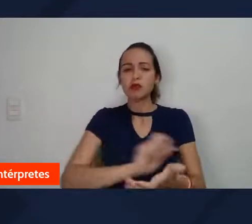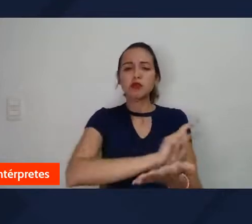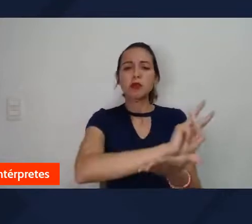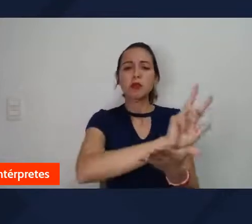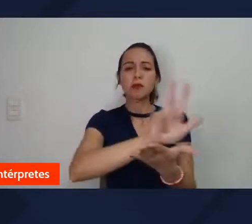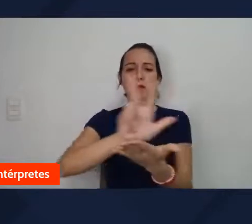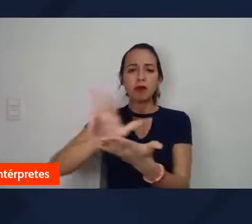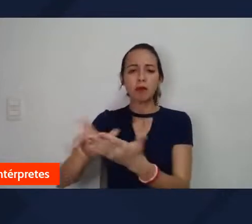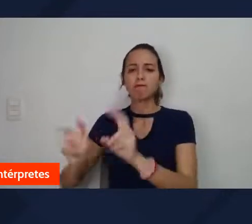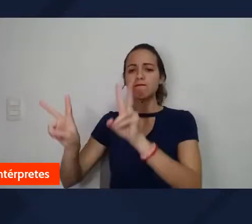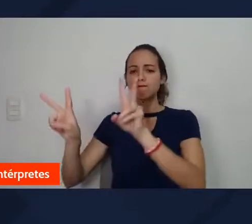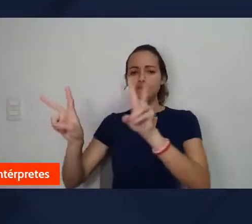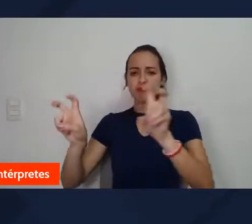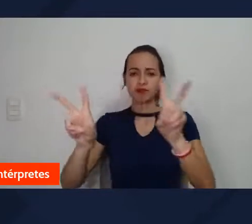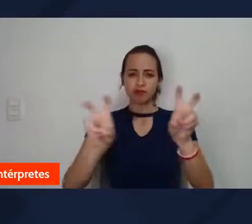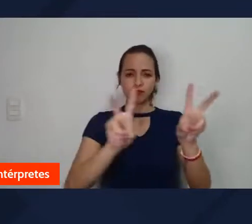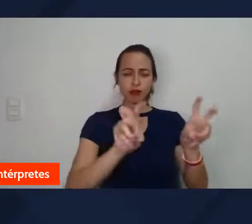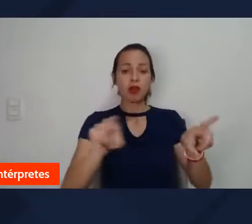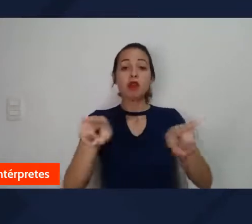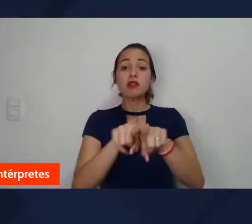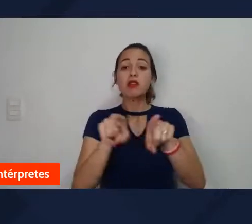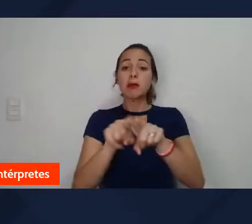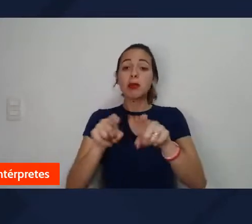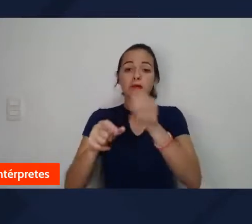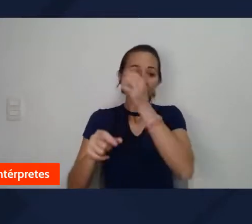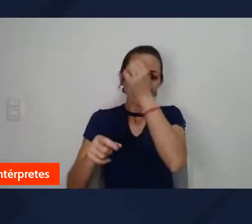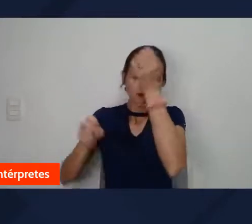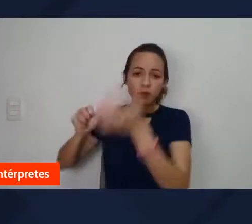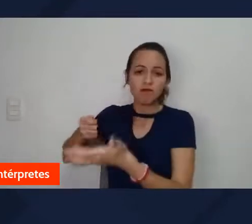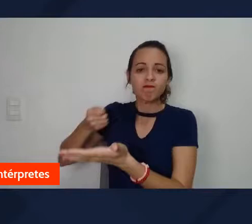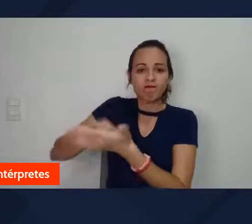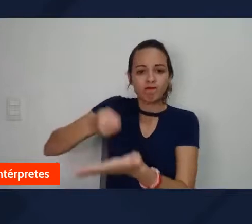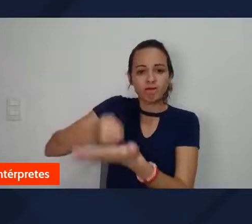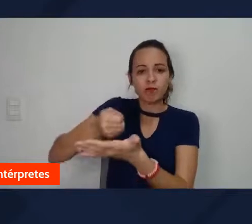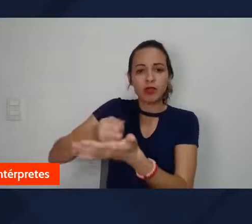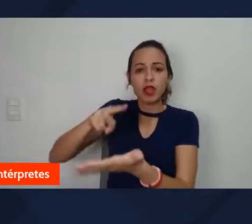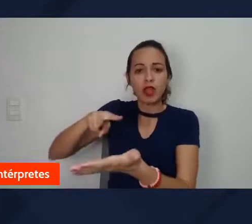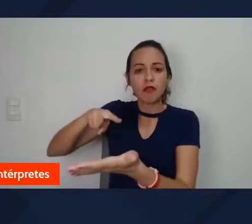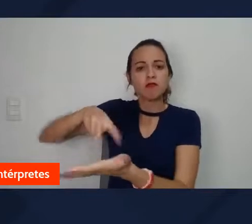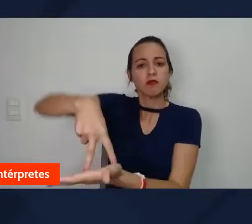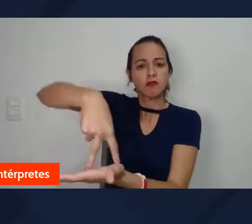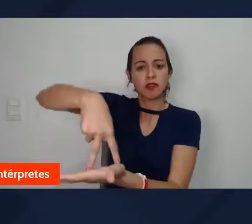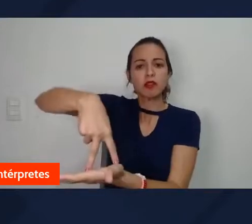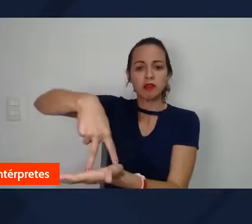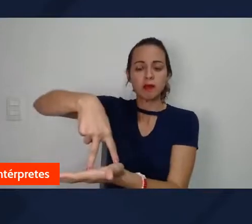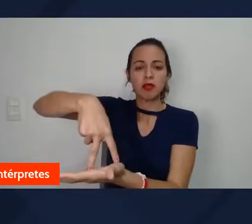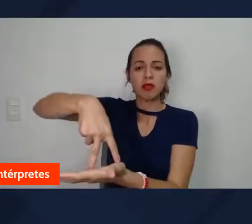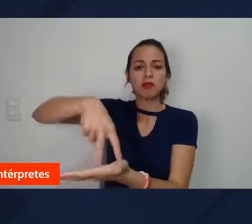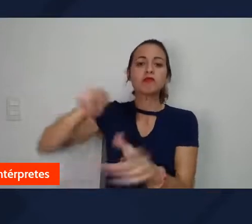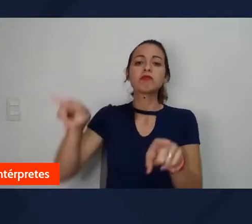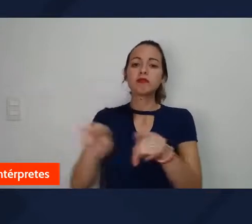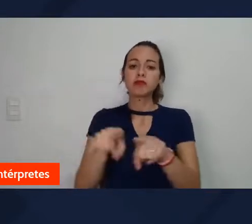discussão política de enfrentamento ao conservadorismo, ao